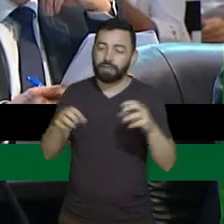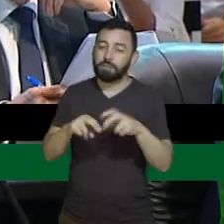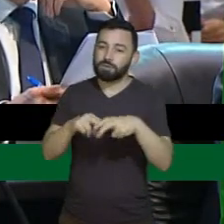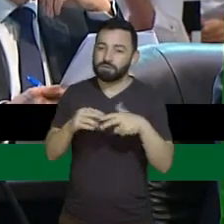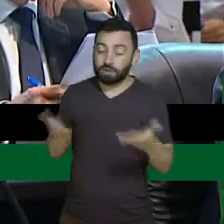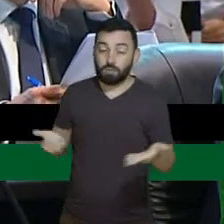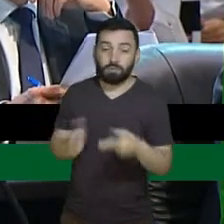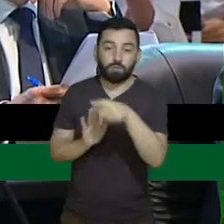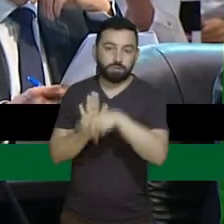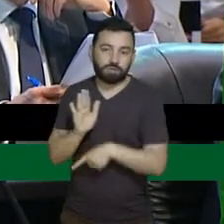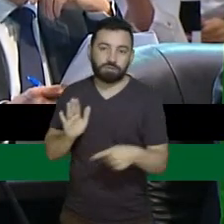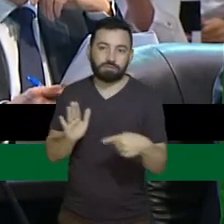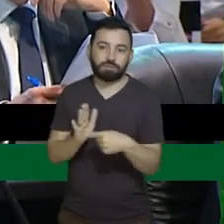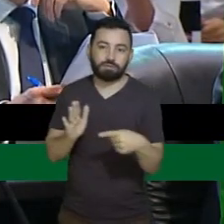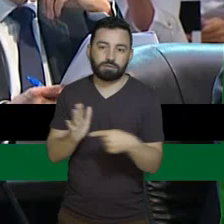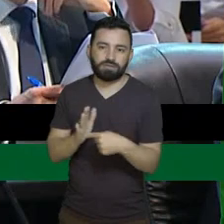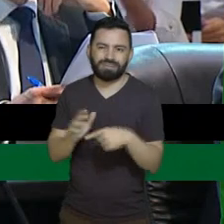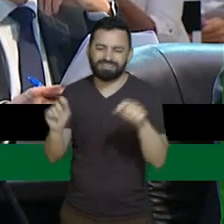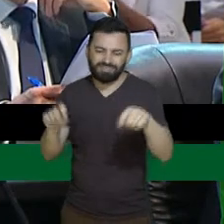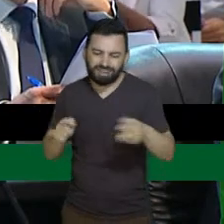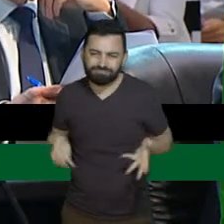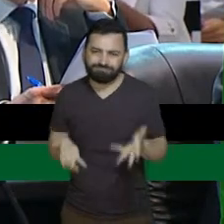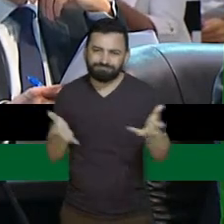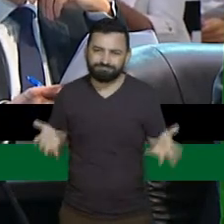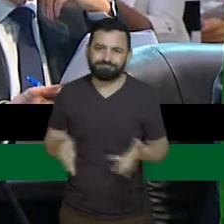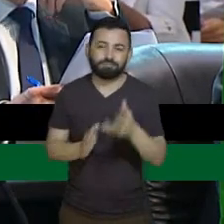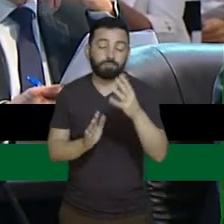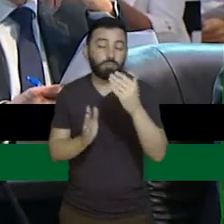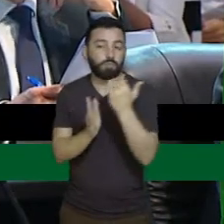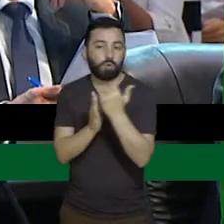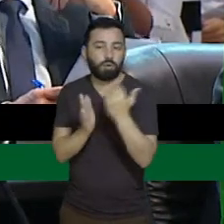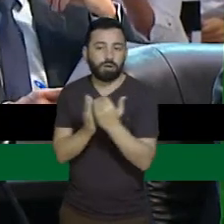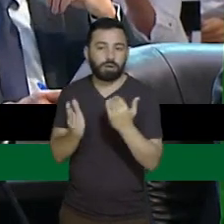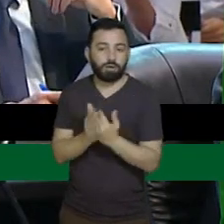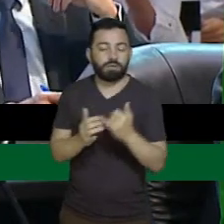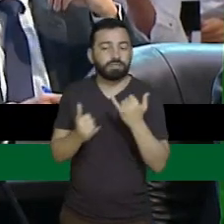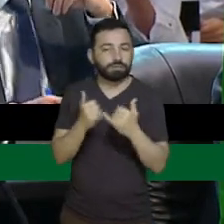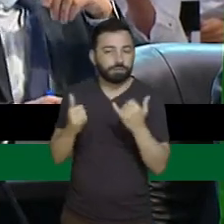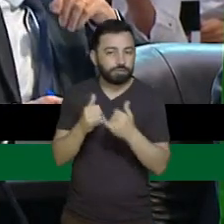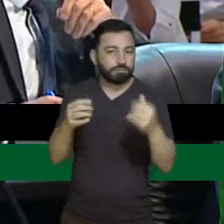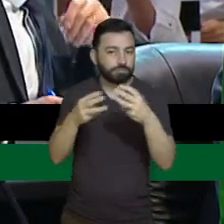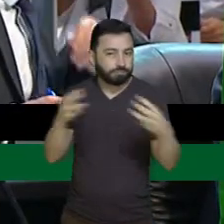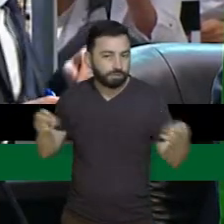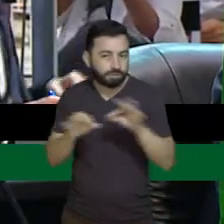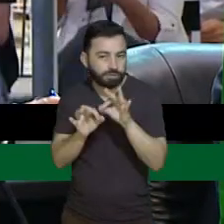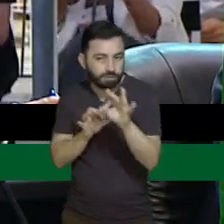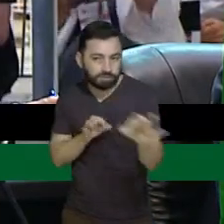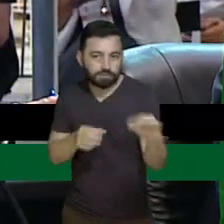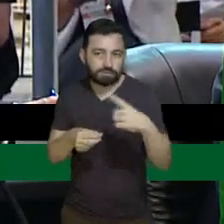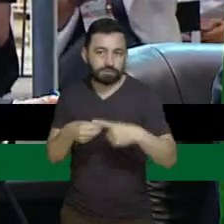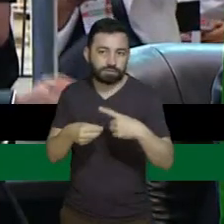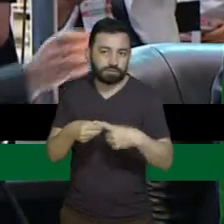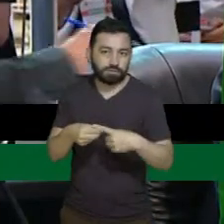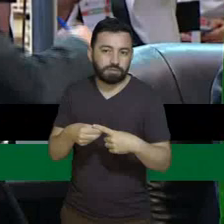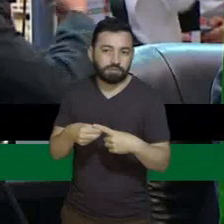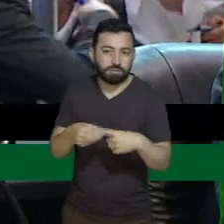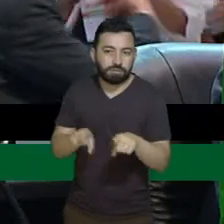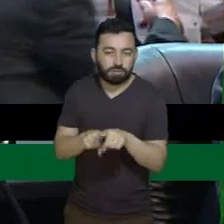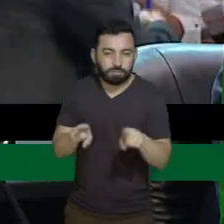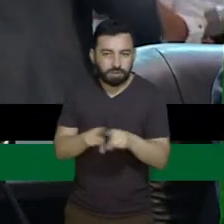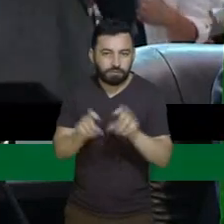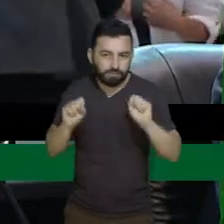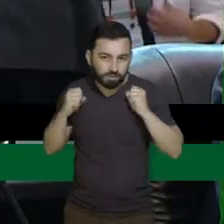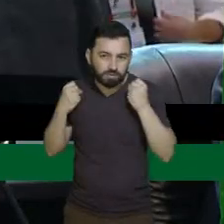projeto nós vamos poder acelerar o programa de energia trifásica no interior dos municípios catarinenses, fortalecer